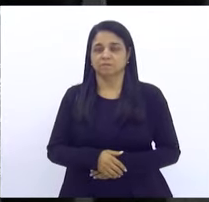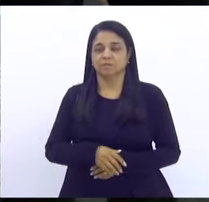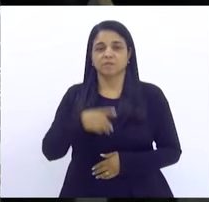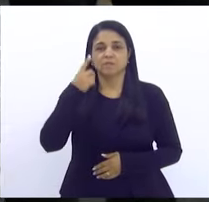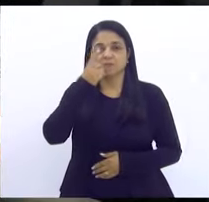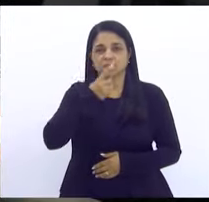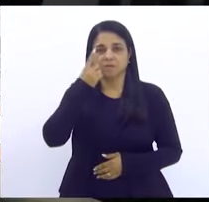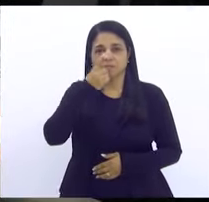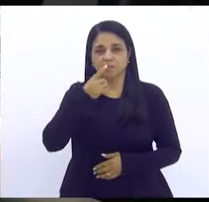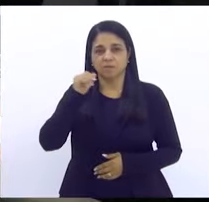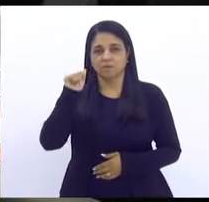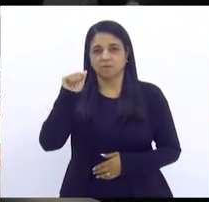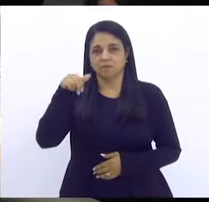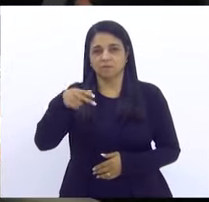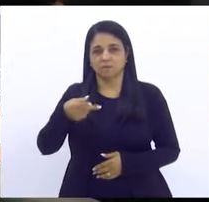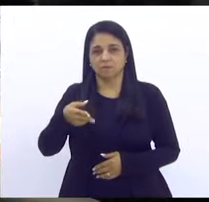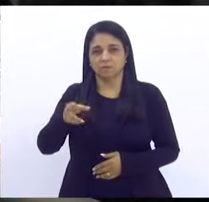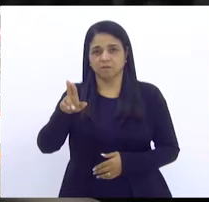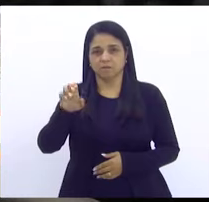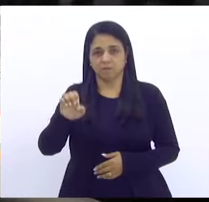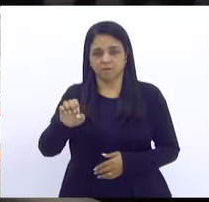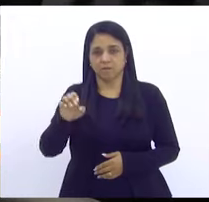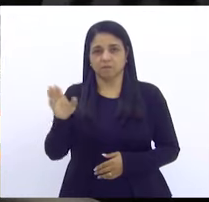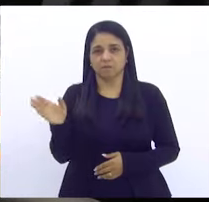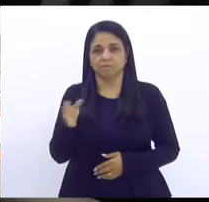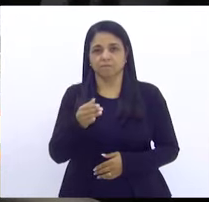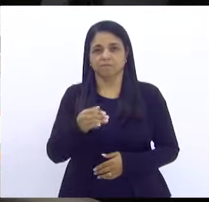Deputado André Correia.